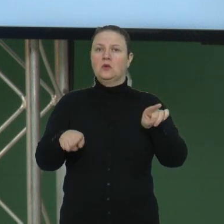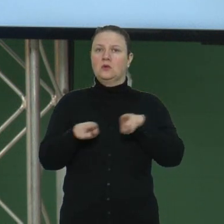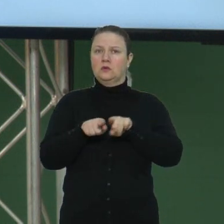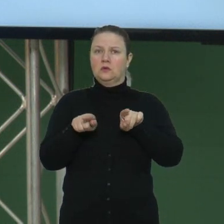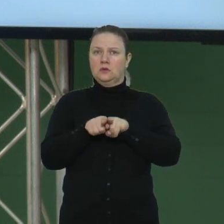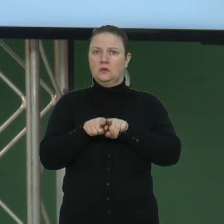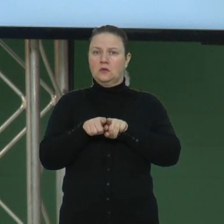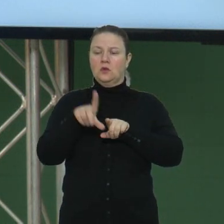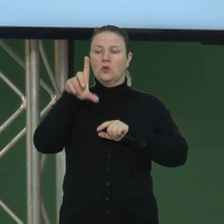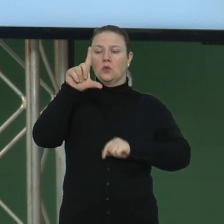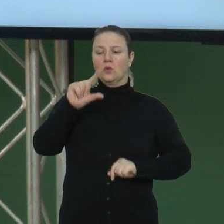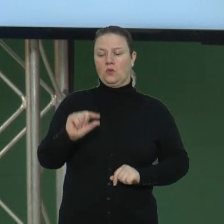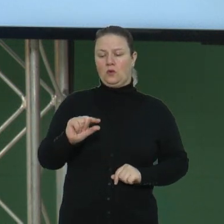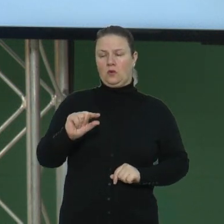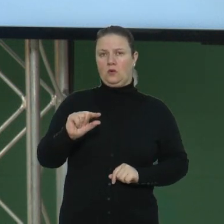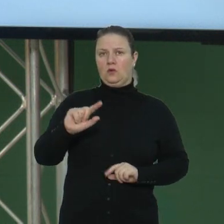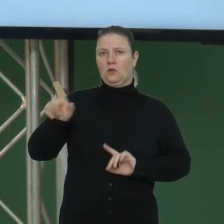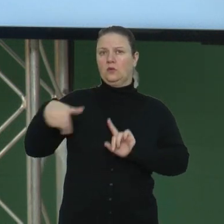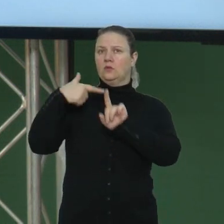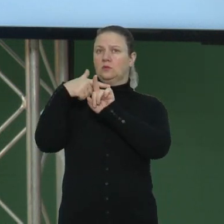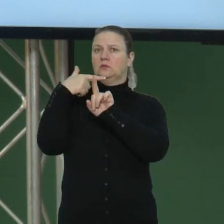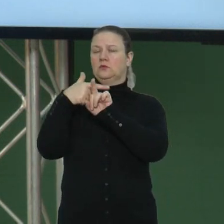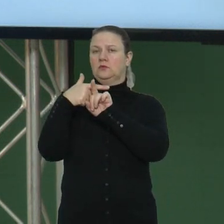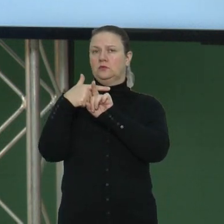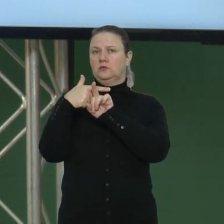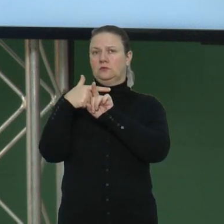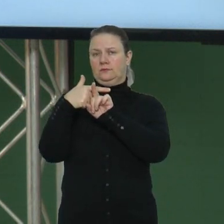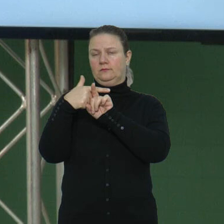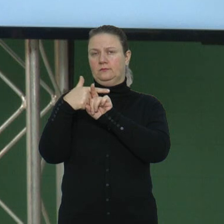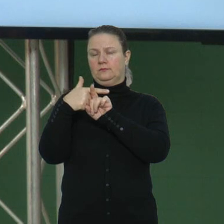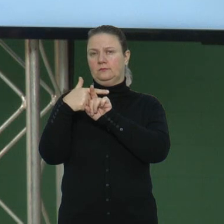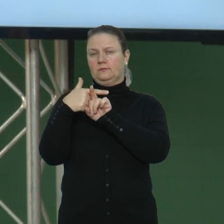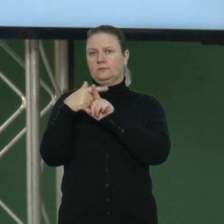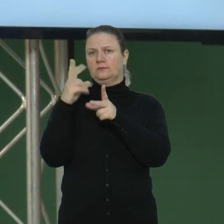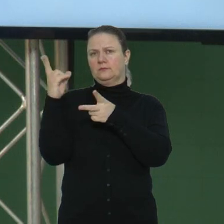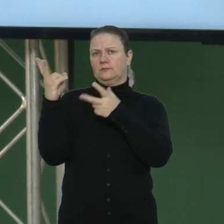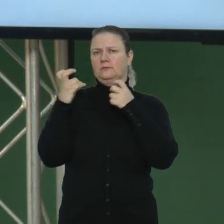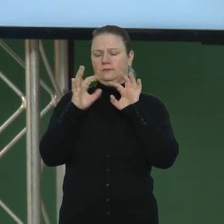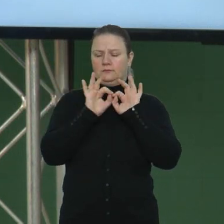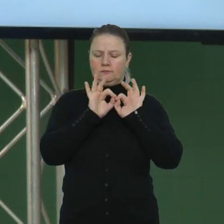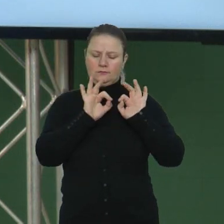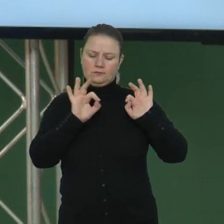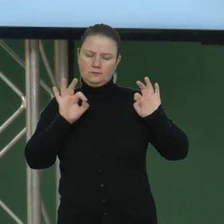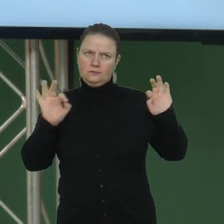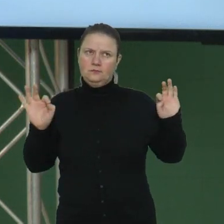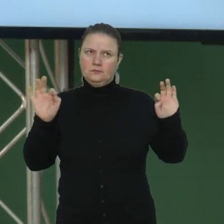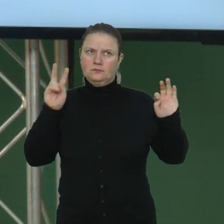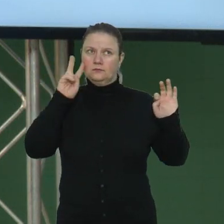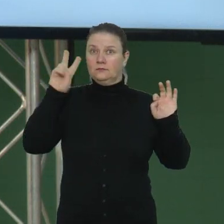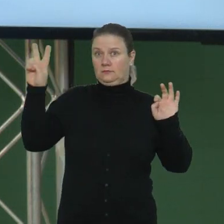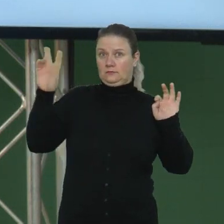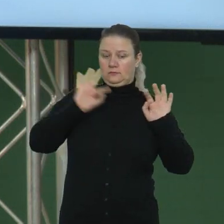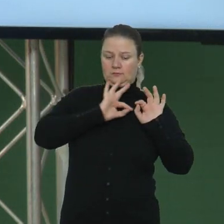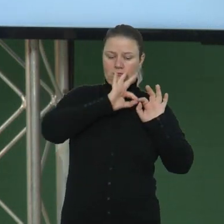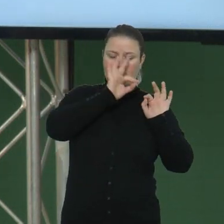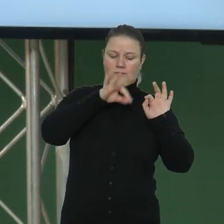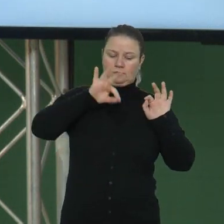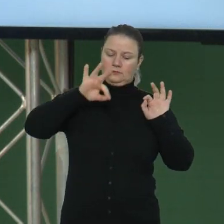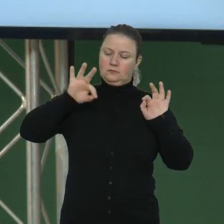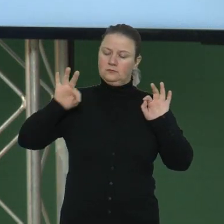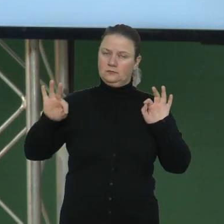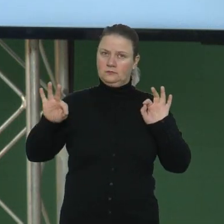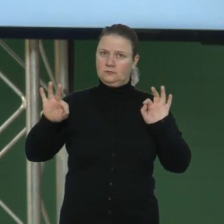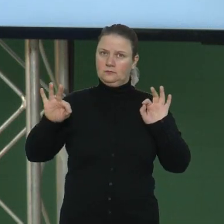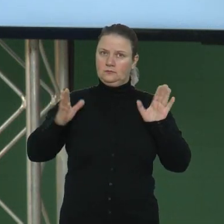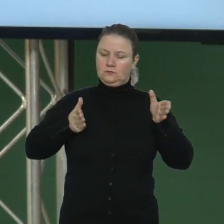Menor do que o positivo desse número, ou o positivo do A. Percebam como que isso fica na reta. Olha o meu intervalo onde que ele está, entre o